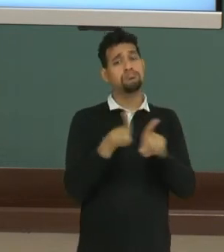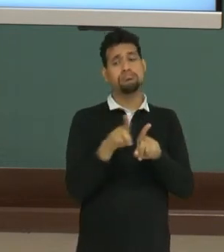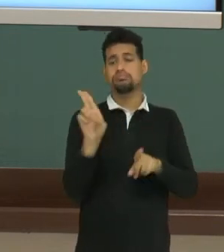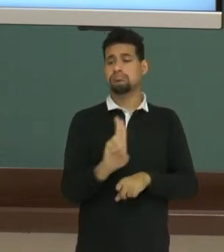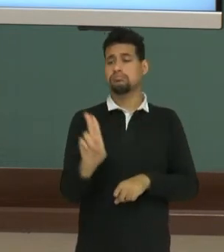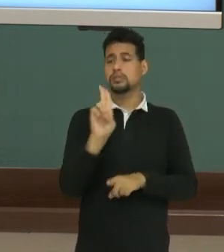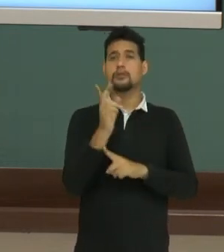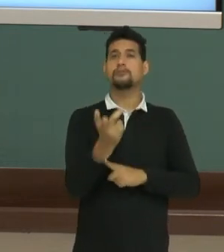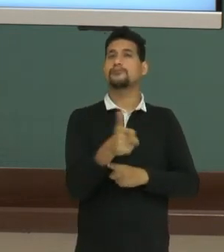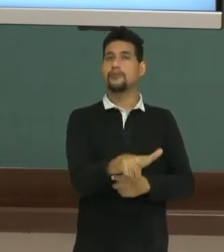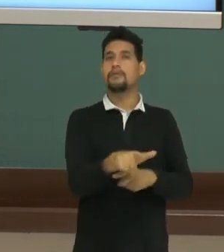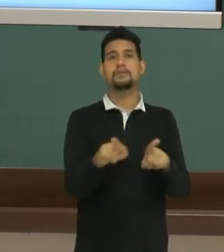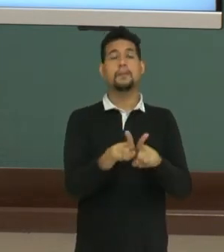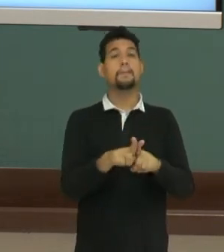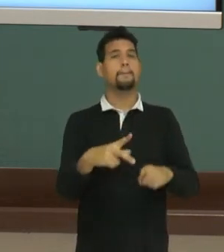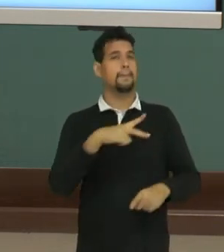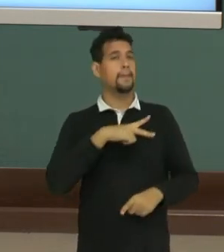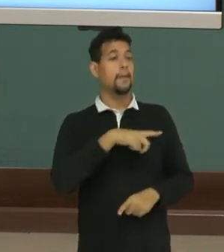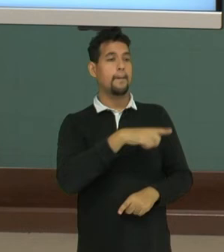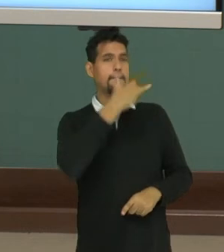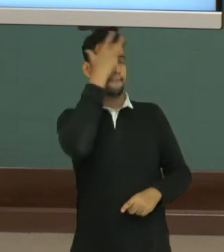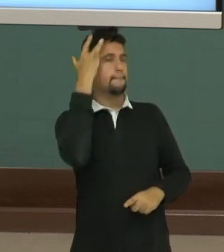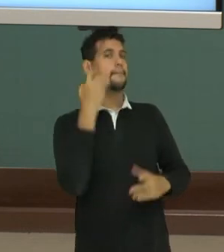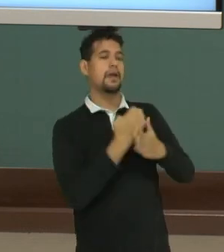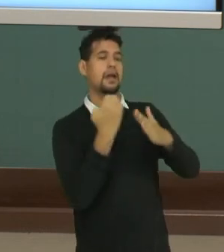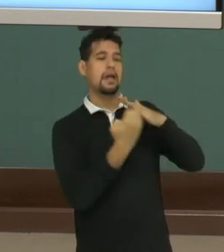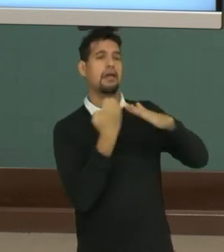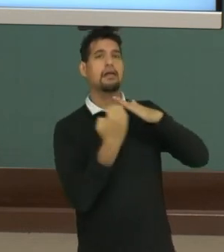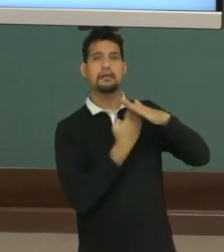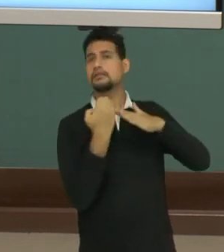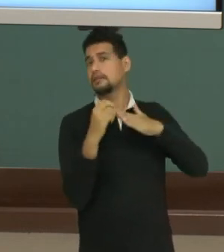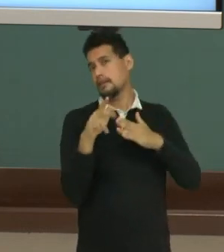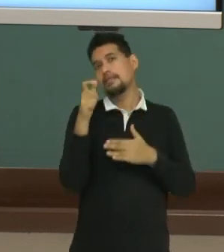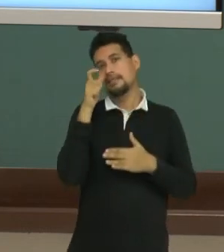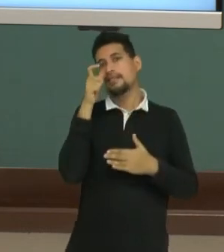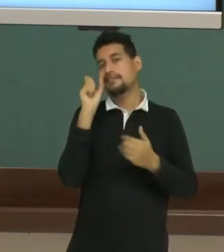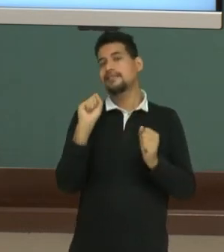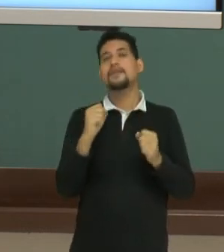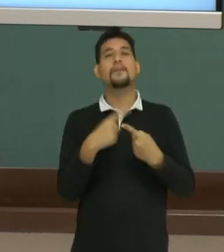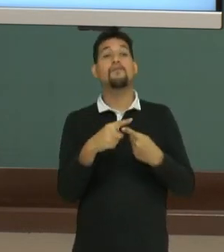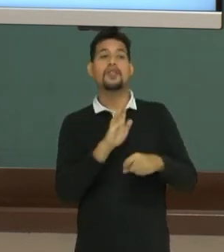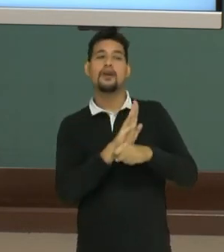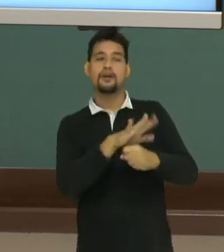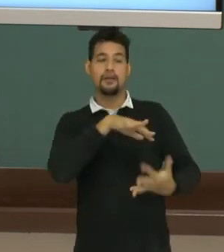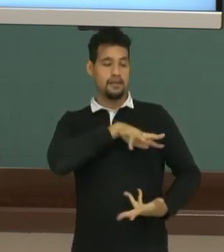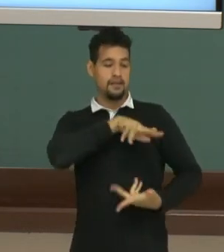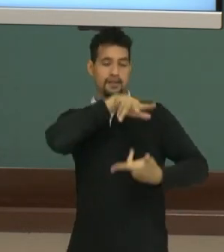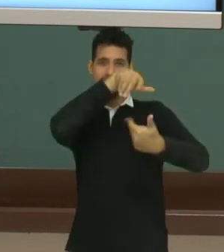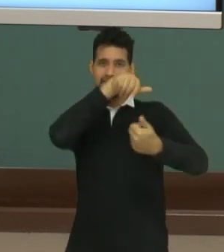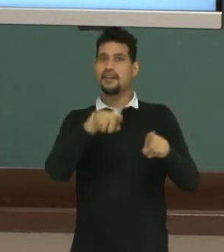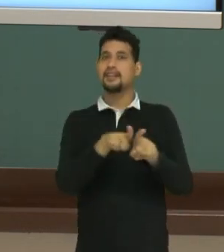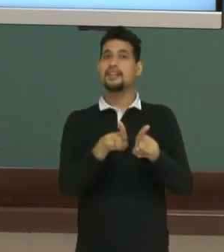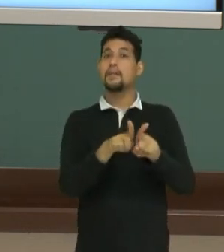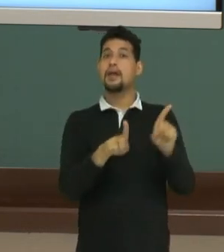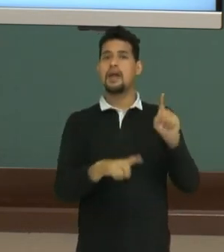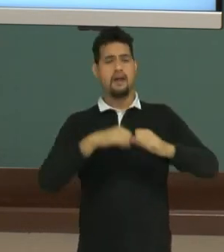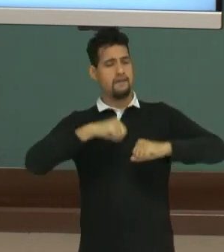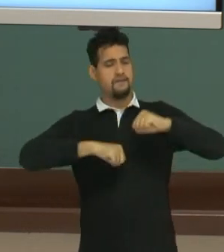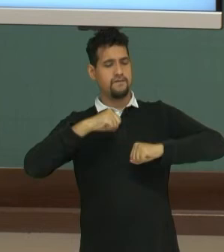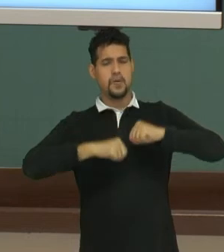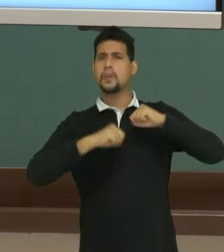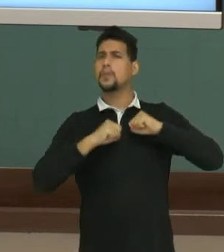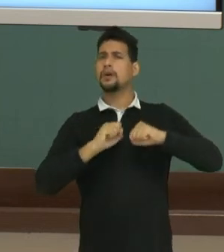utilizado novamente pelo próprio fabricante da pilha. Então é uma coisa interessante, ajuda o meio ambiente e a fábrica ali pode